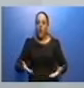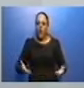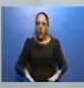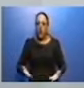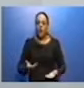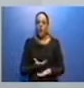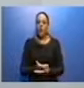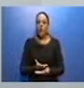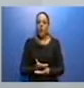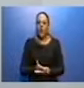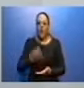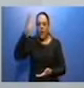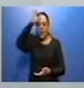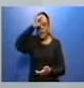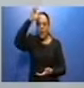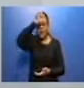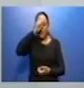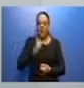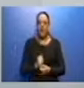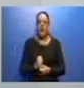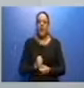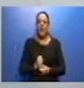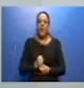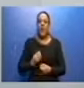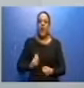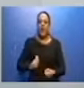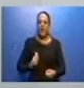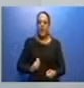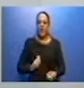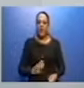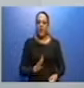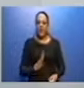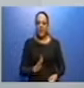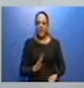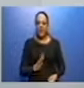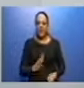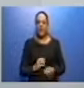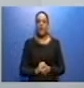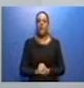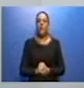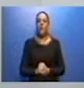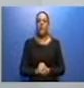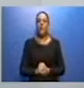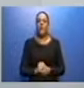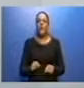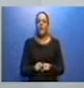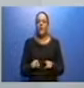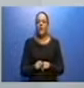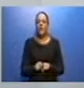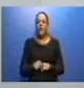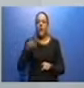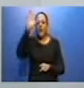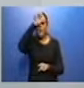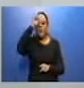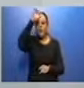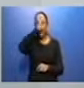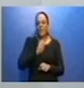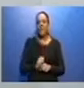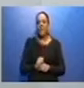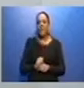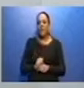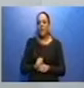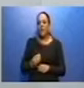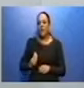vamos encerrar a temática das cidades e vamos falar um pouquinho aí sobre o êxodo rural.